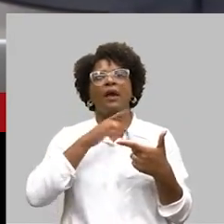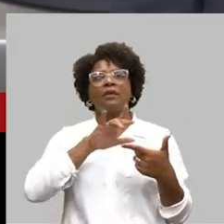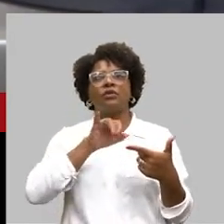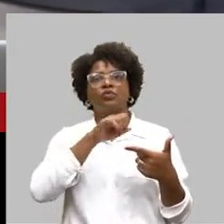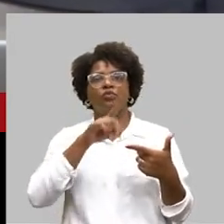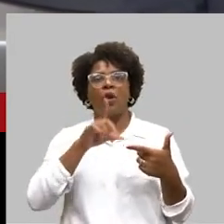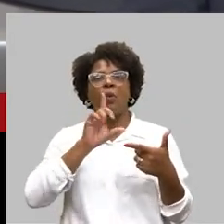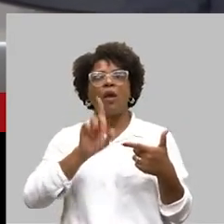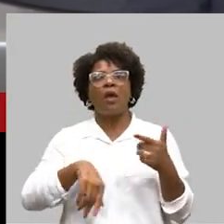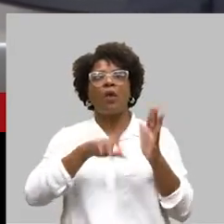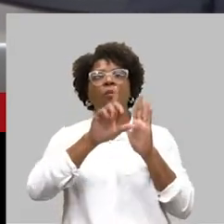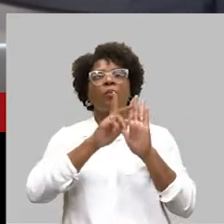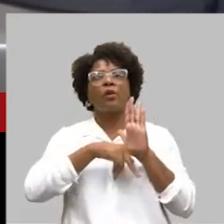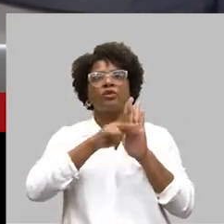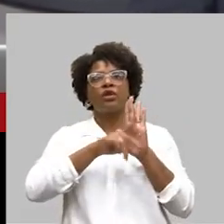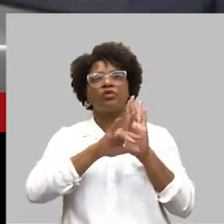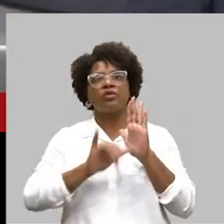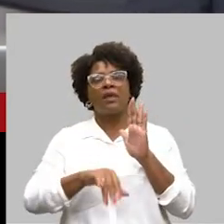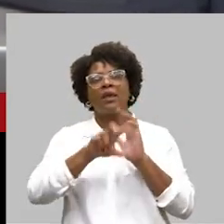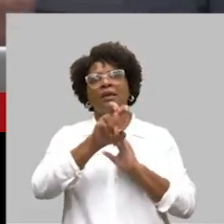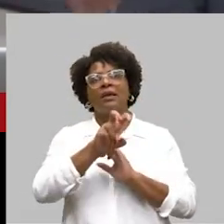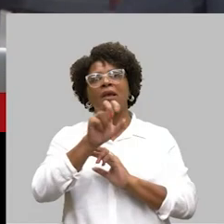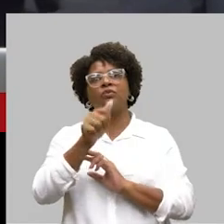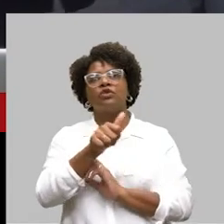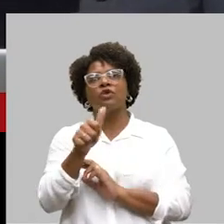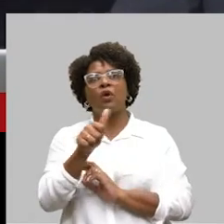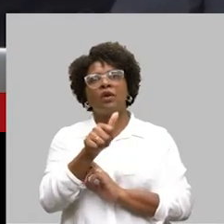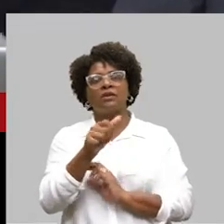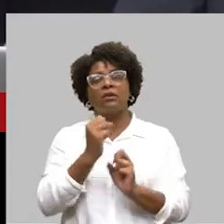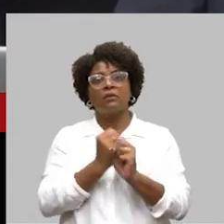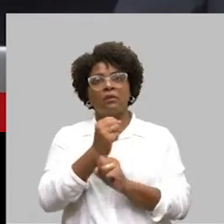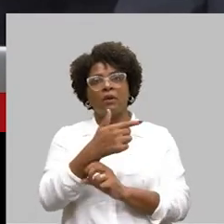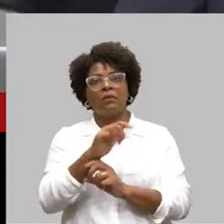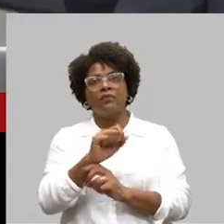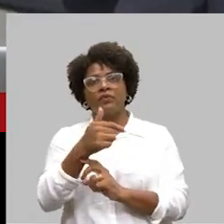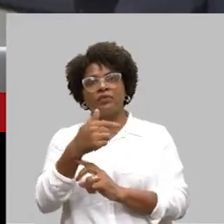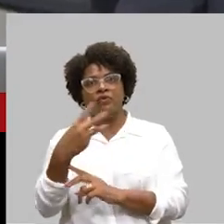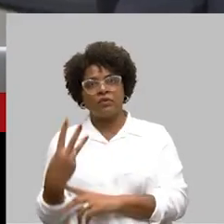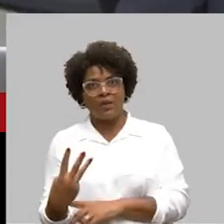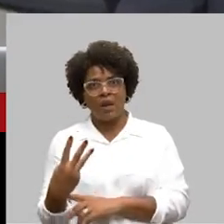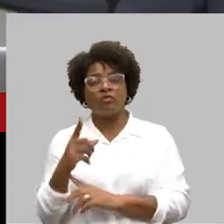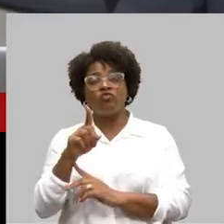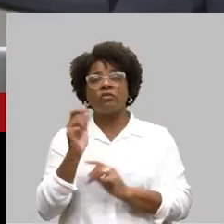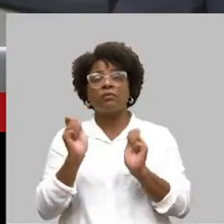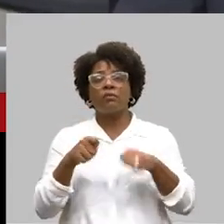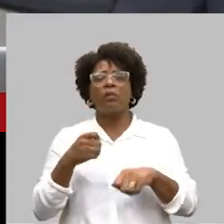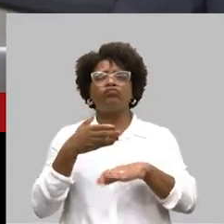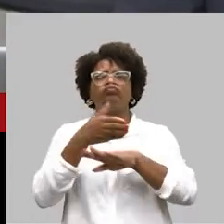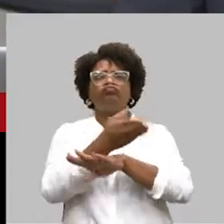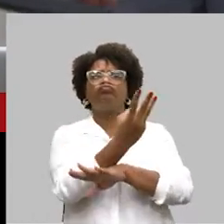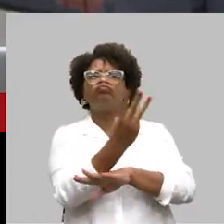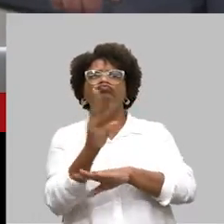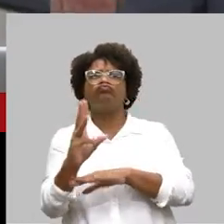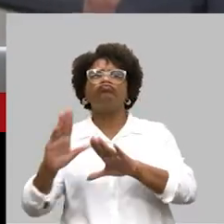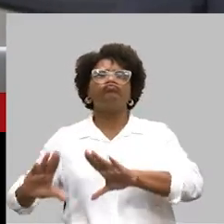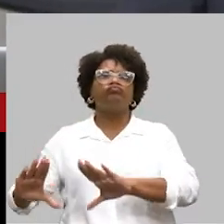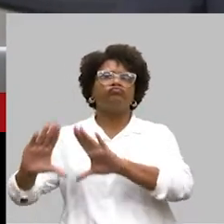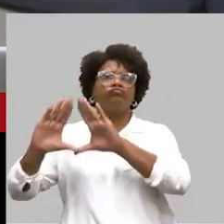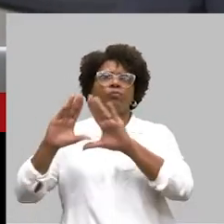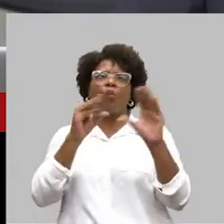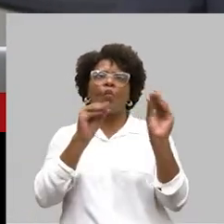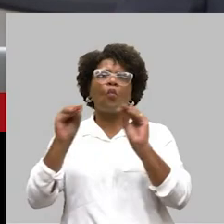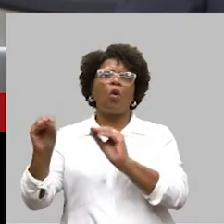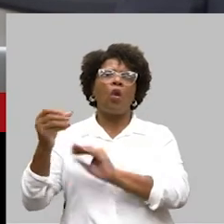de 2023 Se você pegar o número desse projeto entrar lá no portal da Assembleia colocar o número dele você pode dar